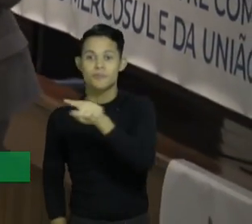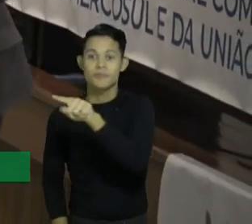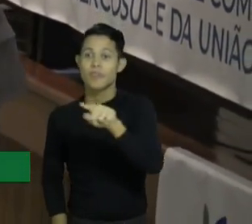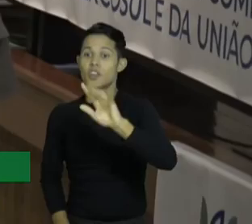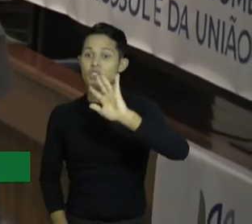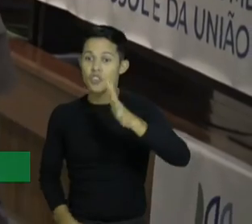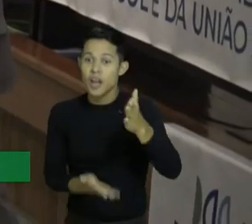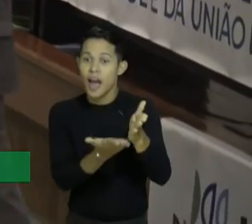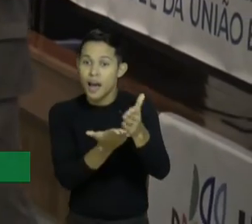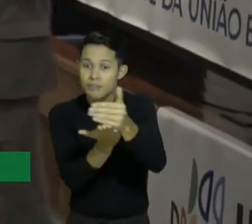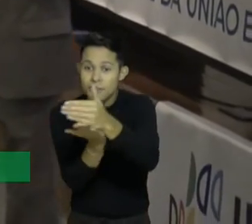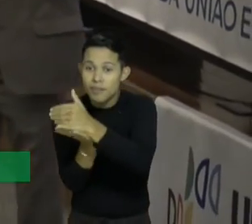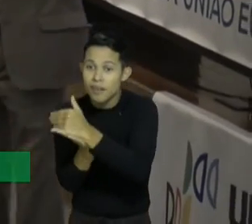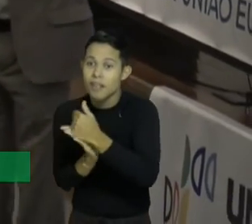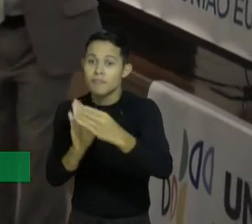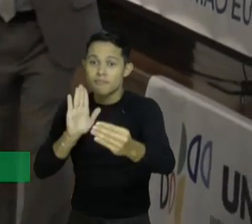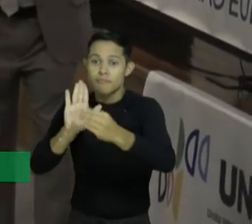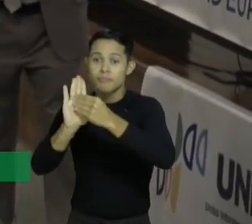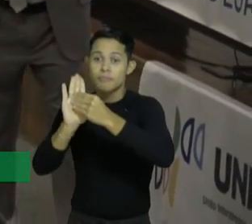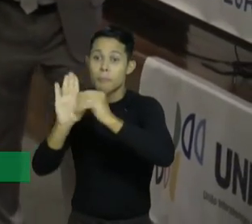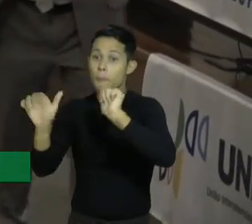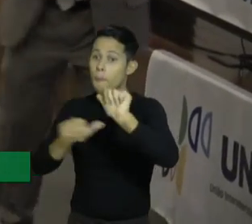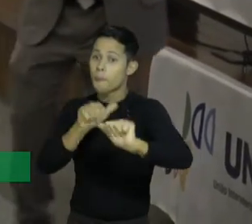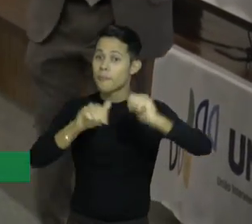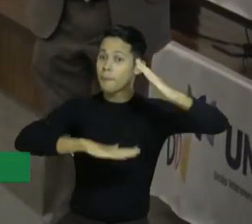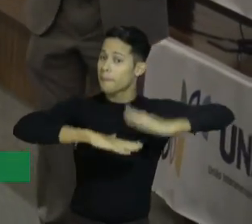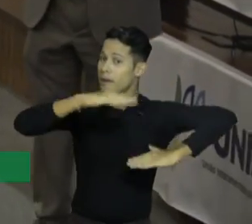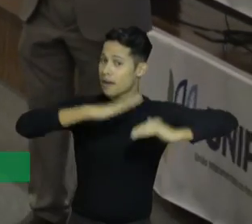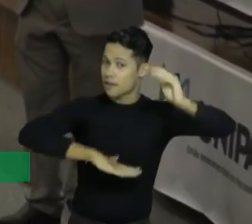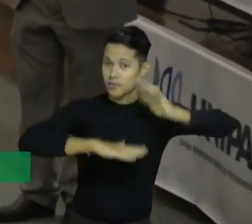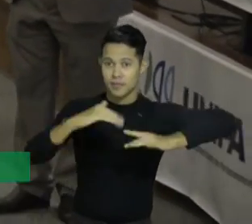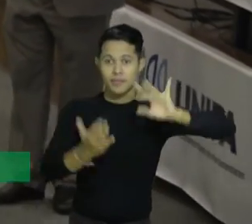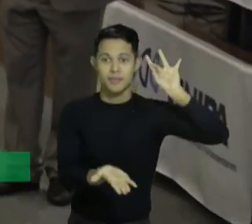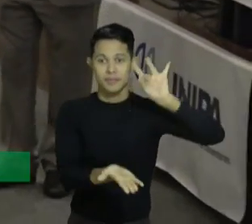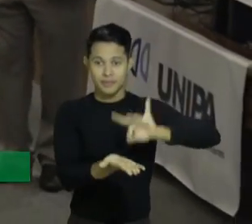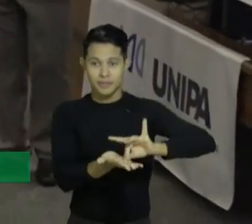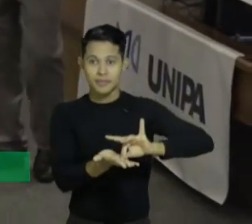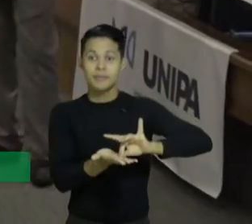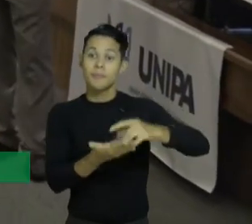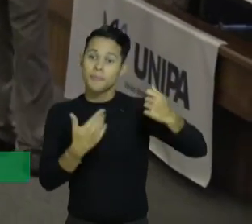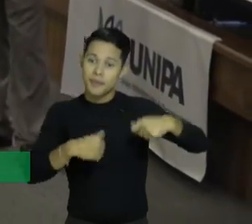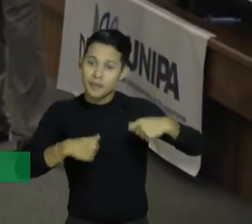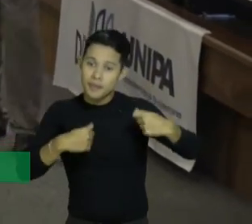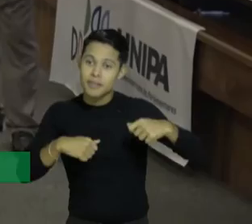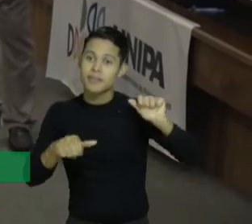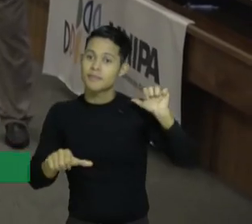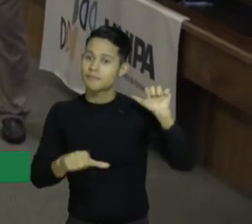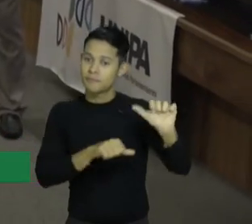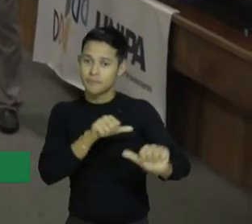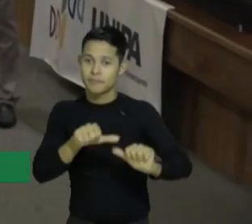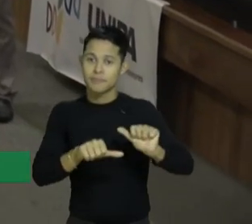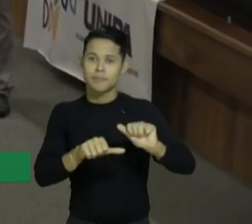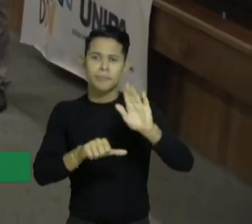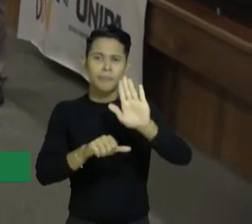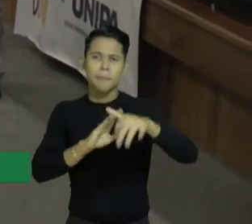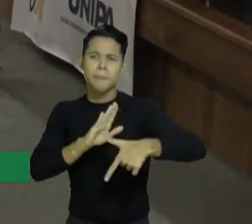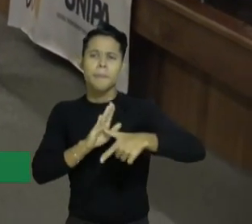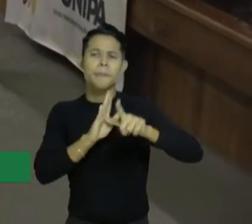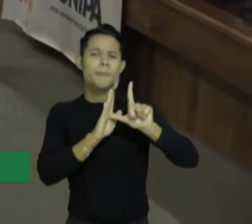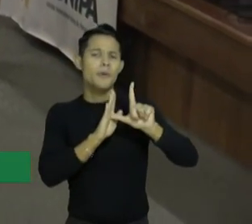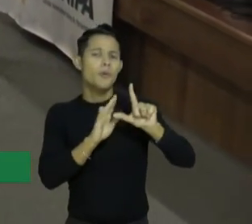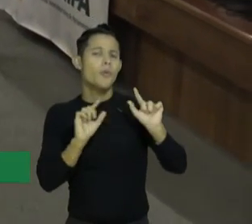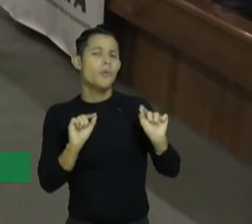precisamos ir pra prática nós precisamos pegar essa bandeira dizer Gente o que que tem que